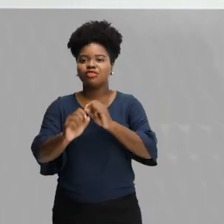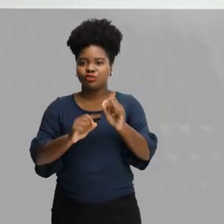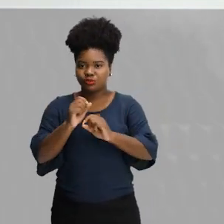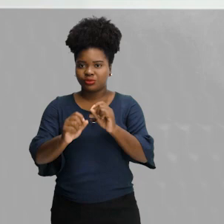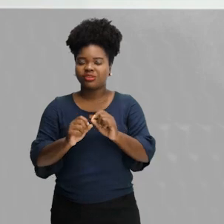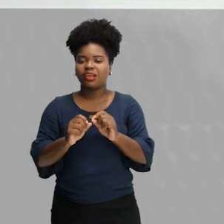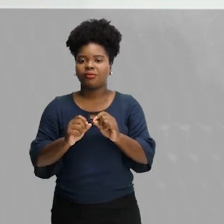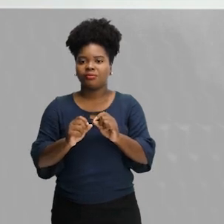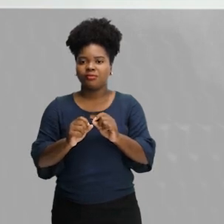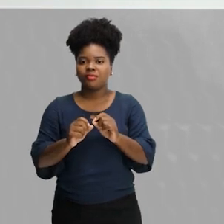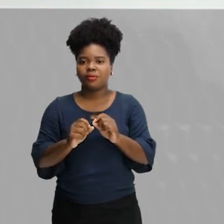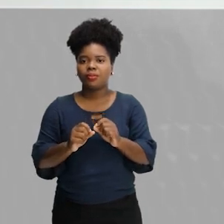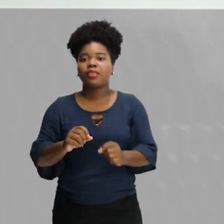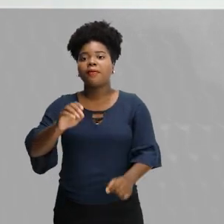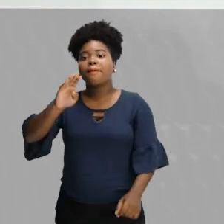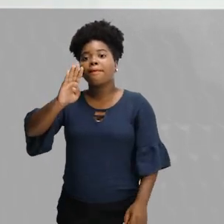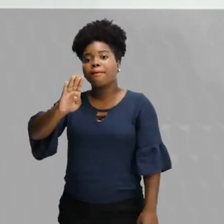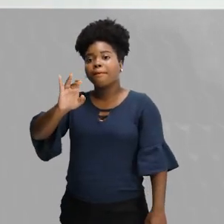como